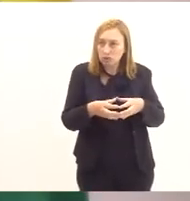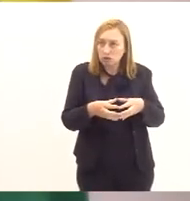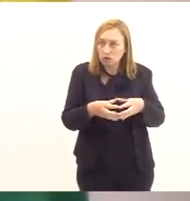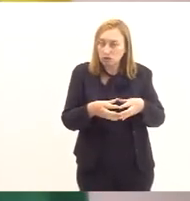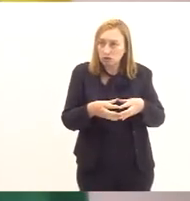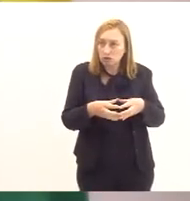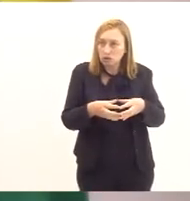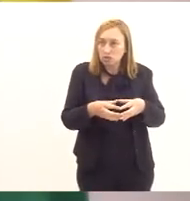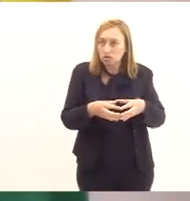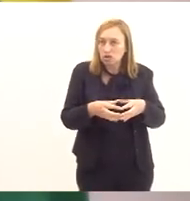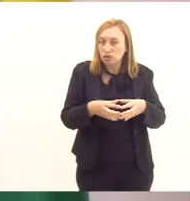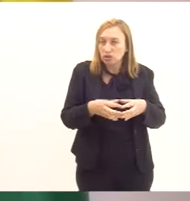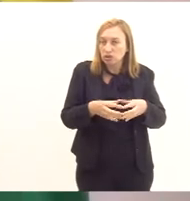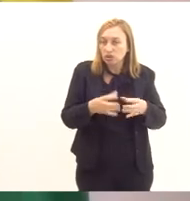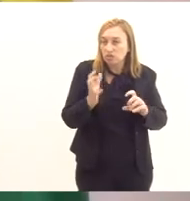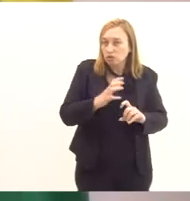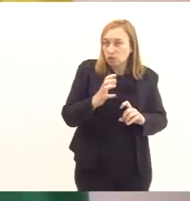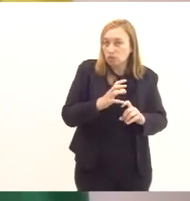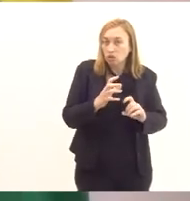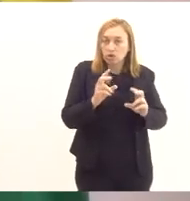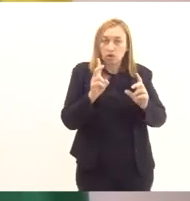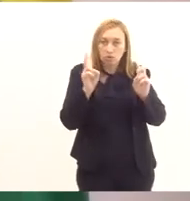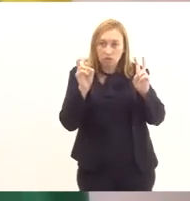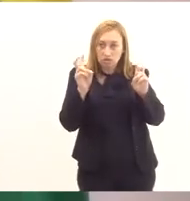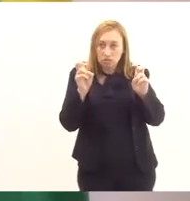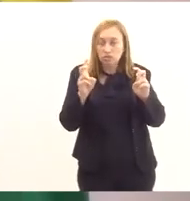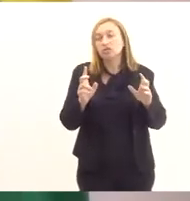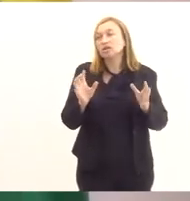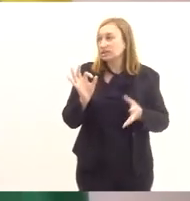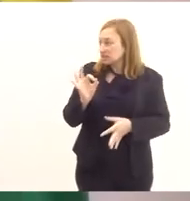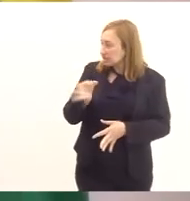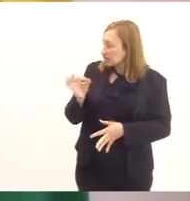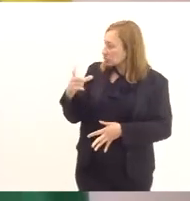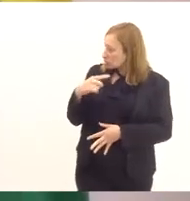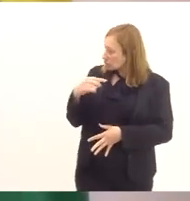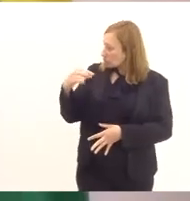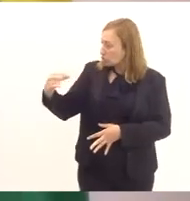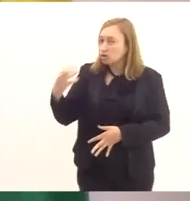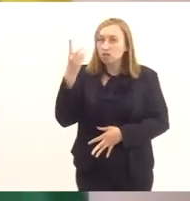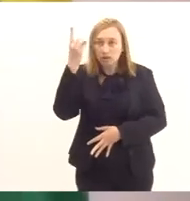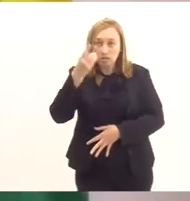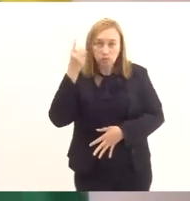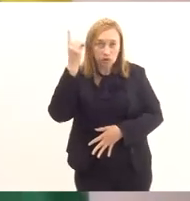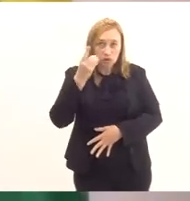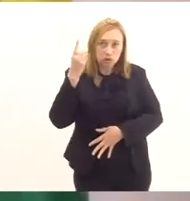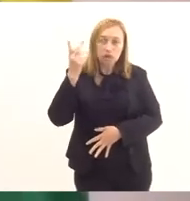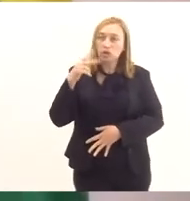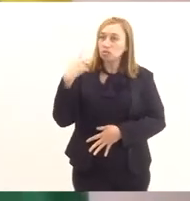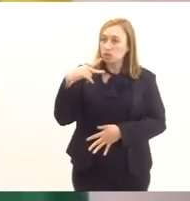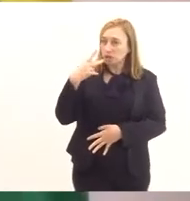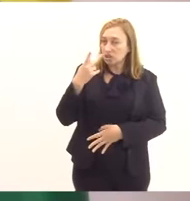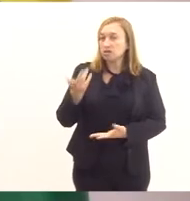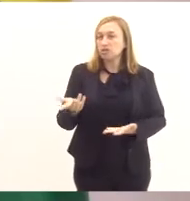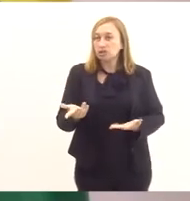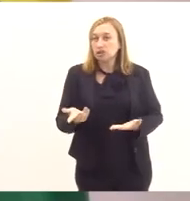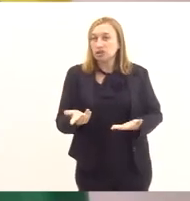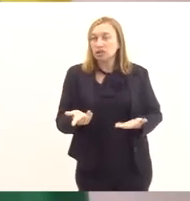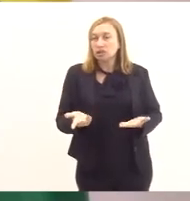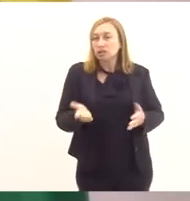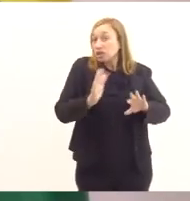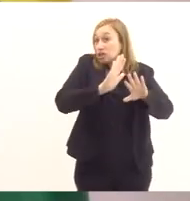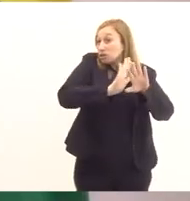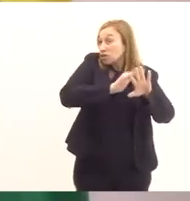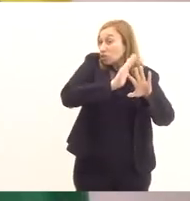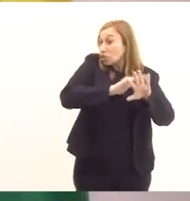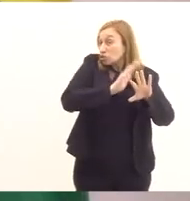matéria obviamente Todos nós somos deputados e leite temos um políticos temos os nossos vieses